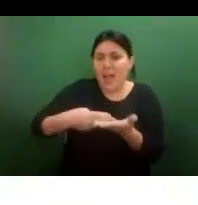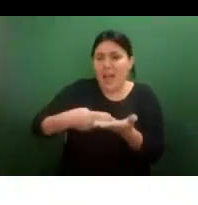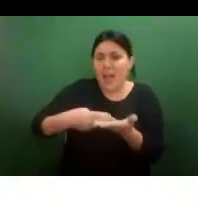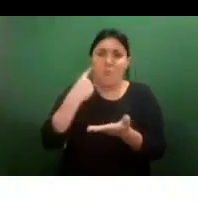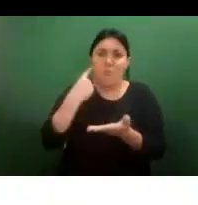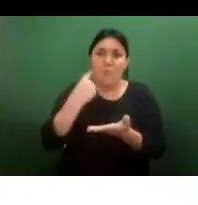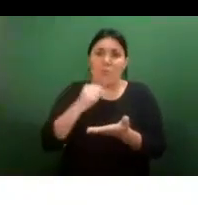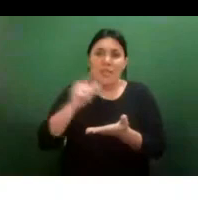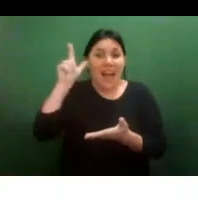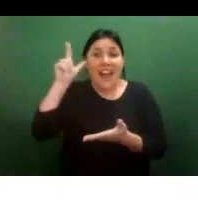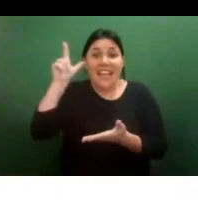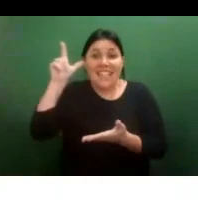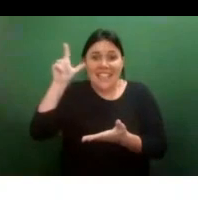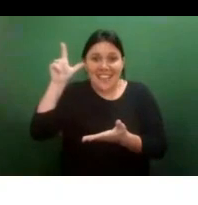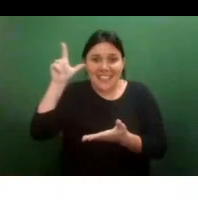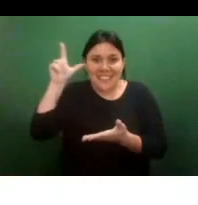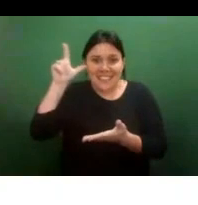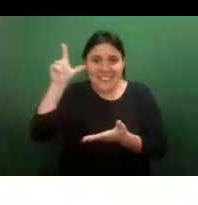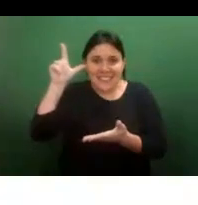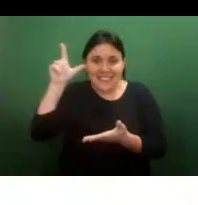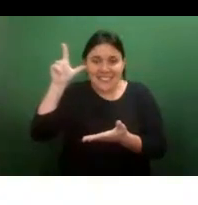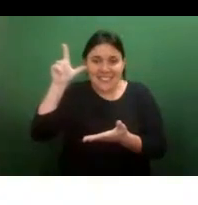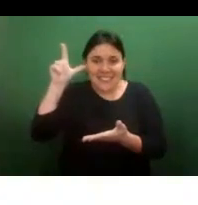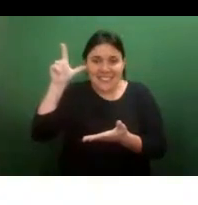Mônica hoje?